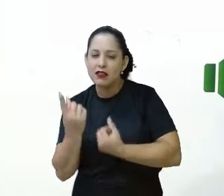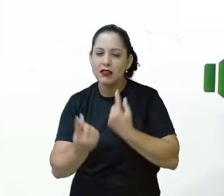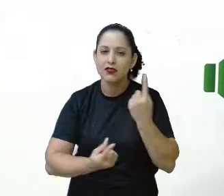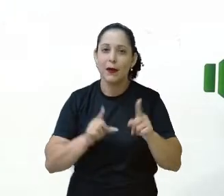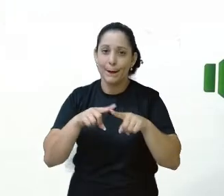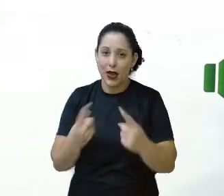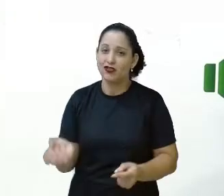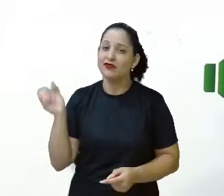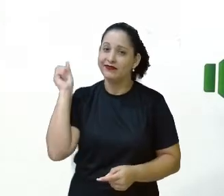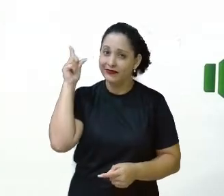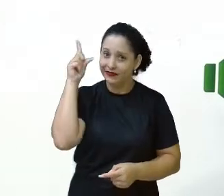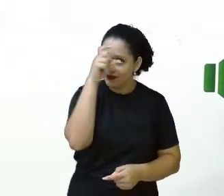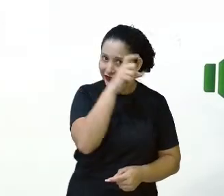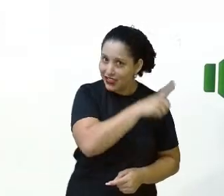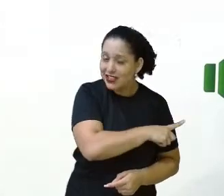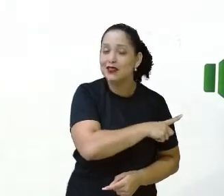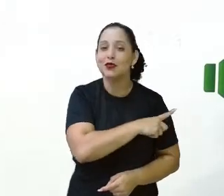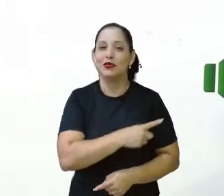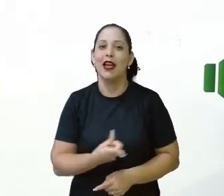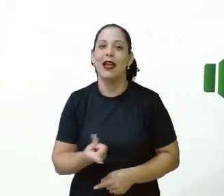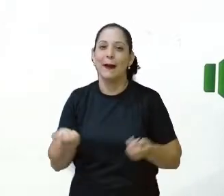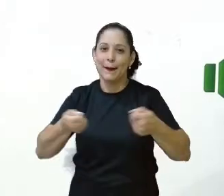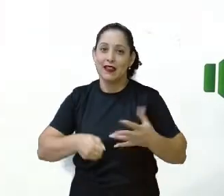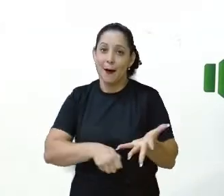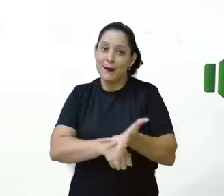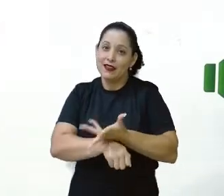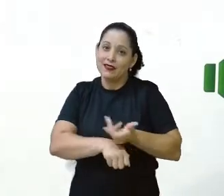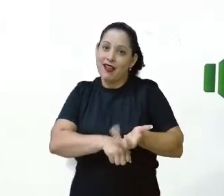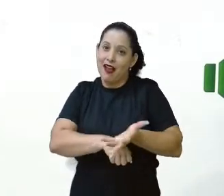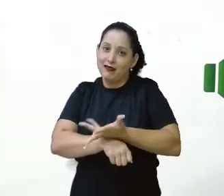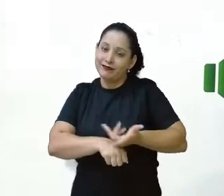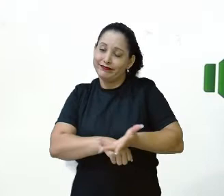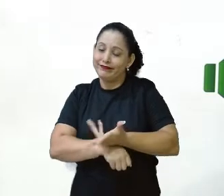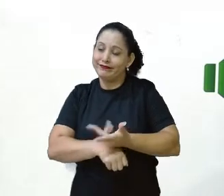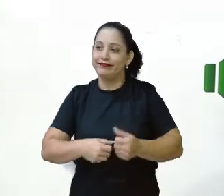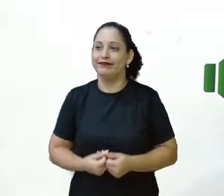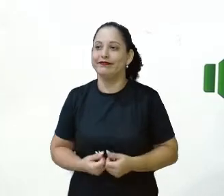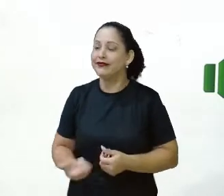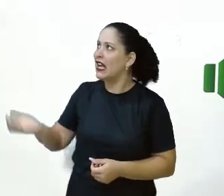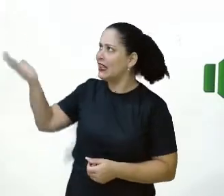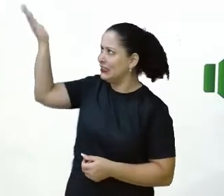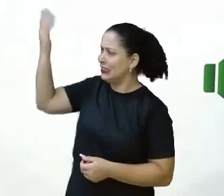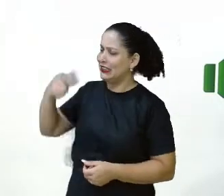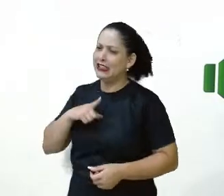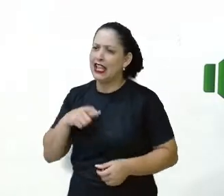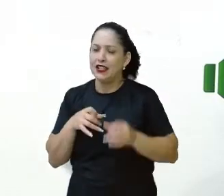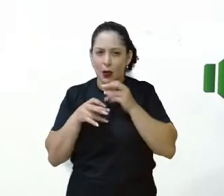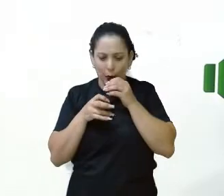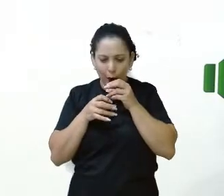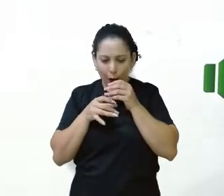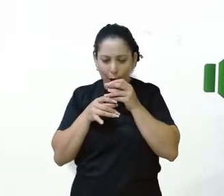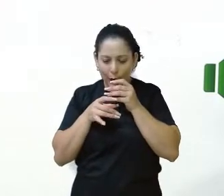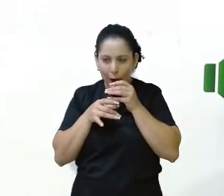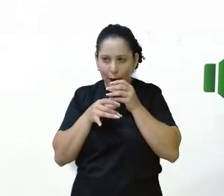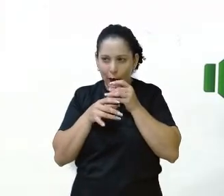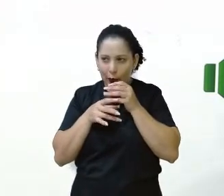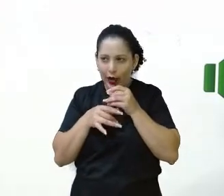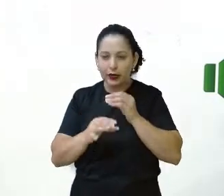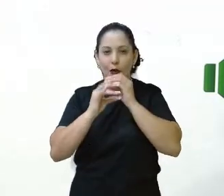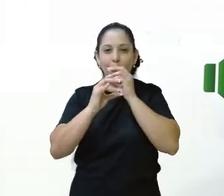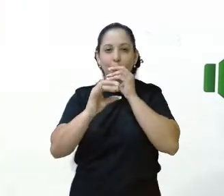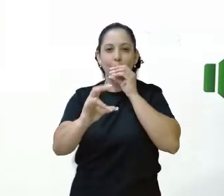muito difíceis, né? E nem todo mundo tem a capacidade para fazer isso. Então, são instrumentos aí, a flauta, o clarinete,